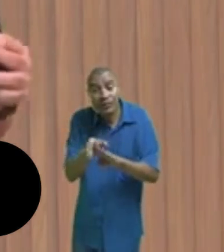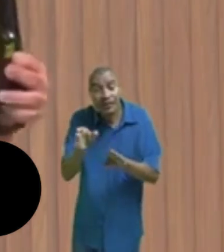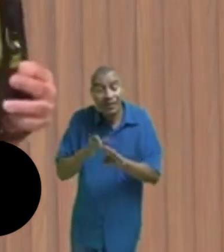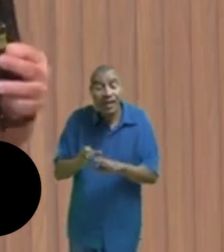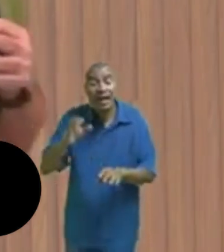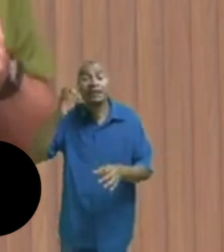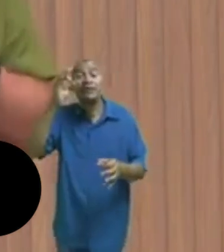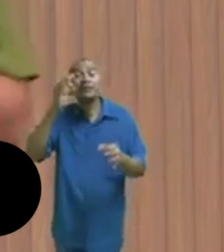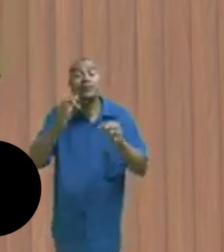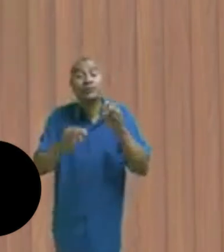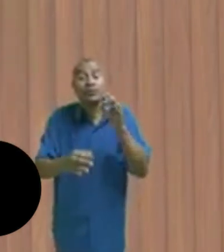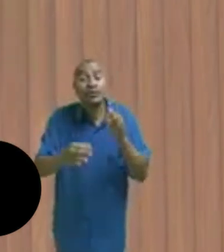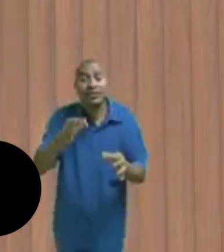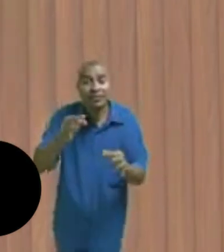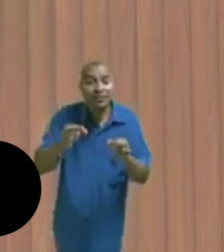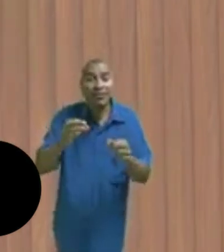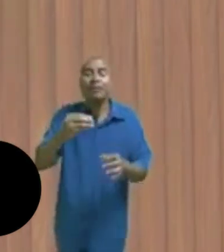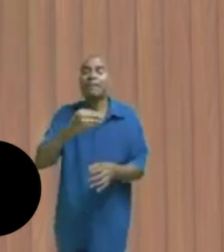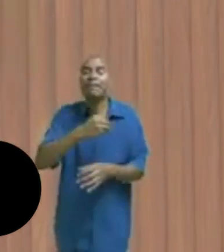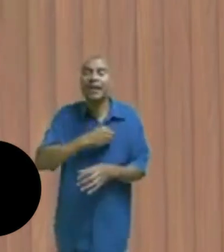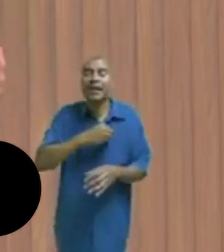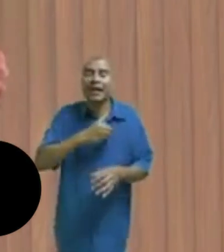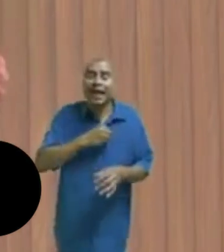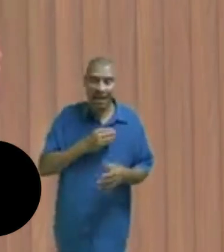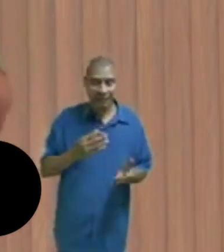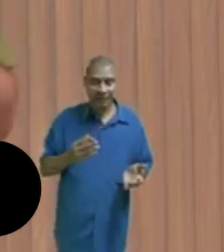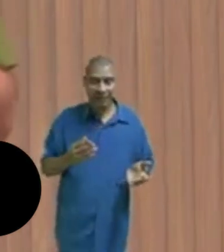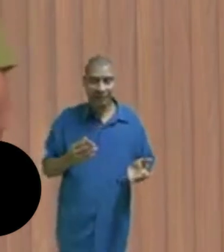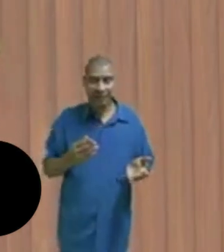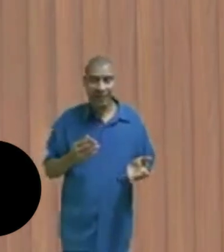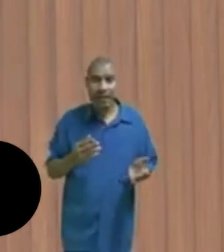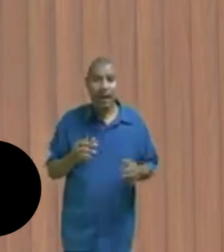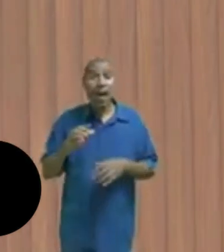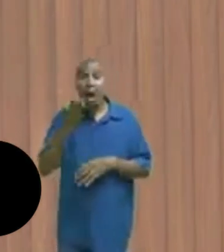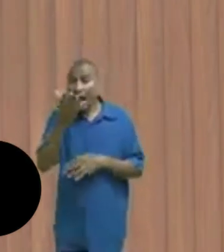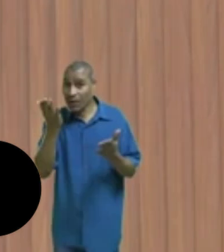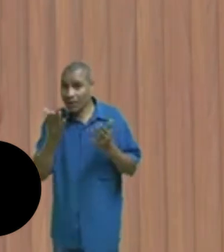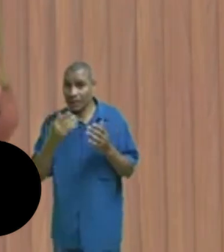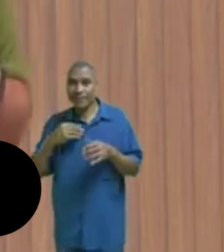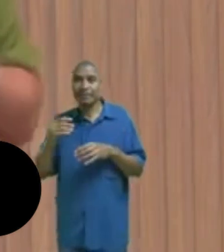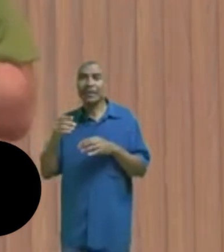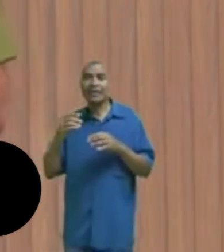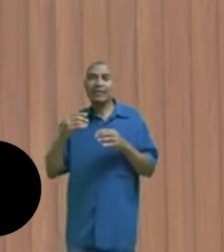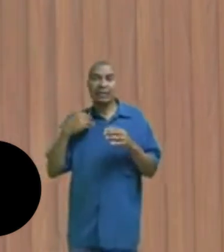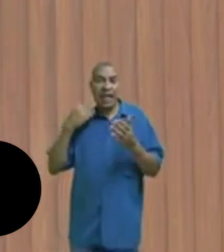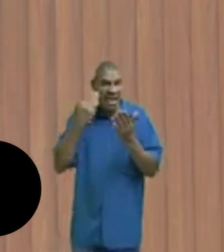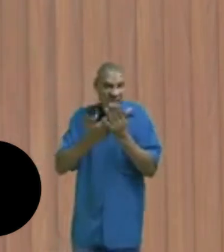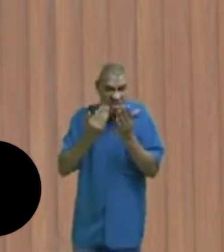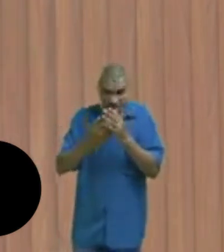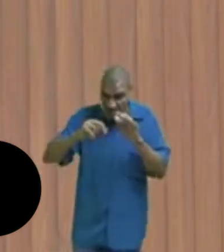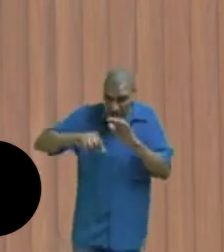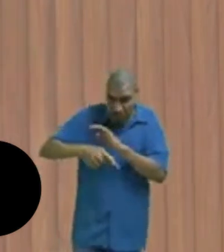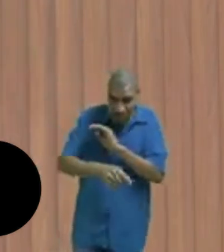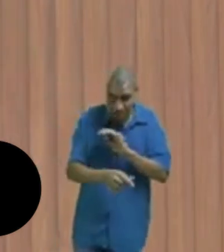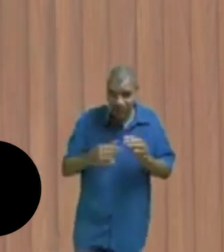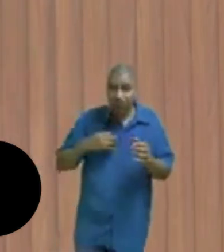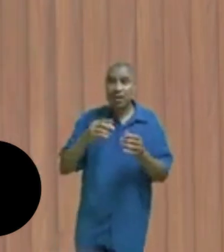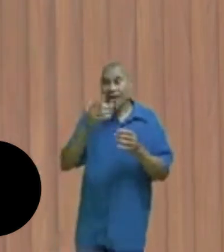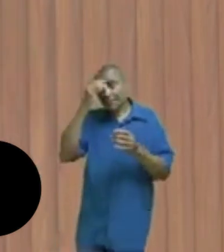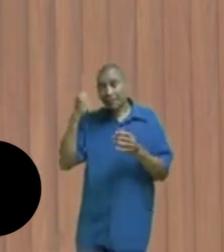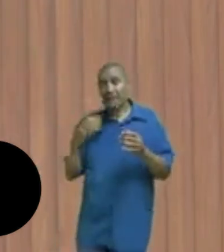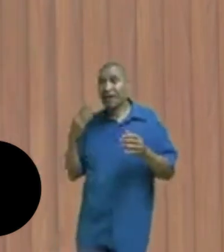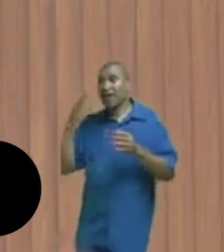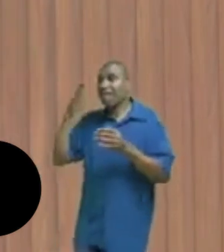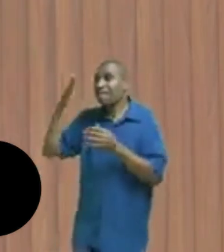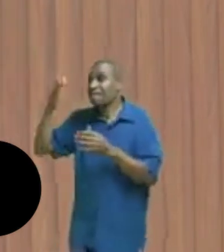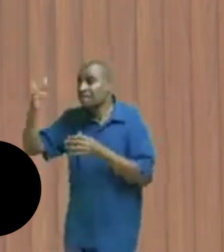do pecado e do juízo. Não tem aula de teologia, não tem pregação, nem escola bíblica, nem livro que você compre na livraria que te